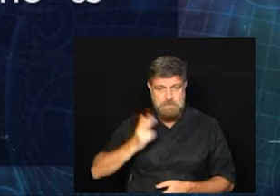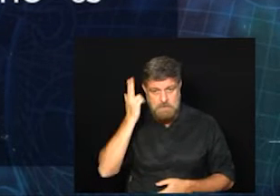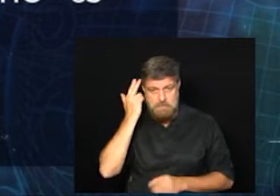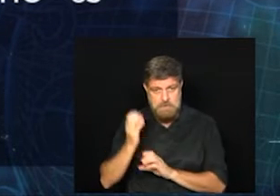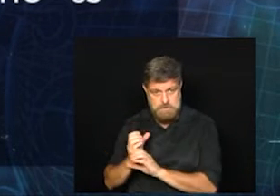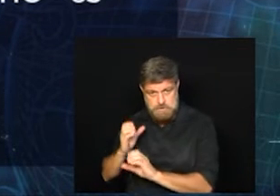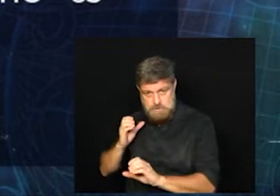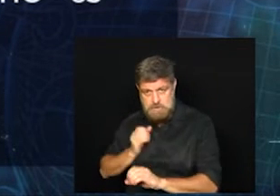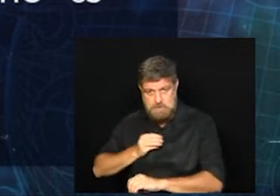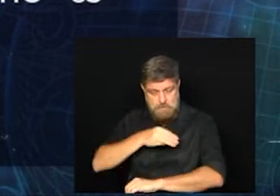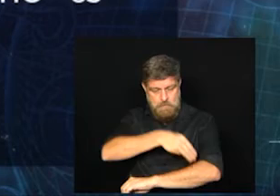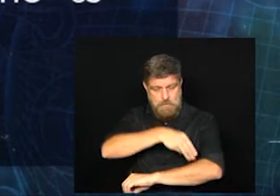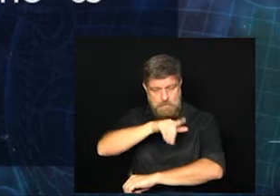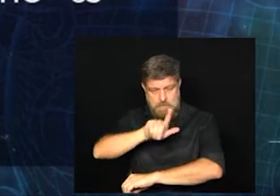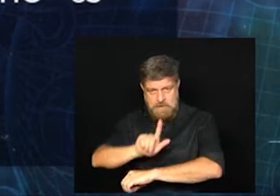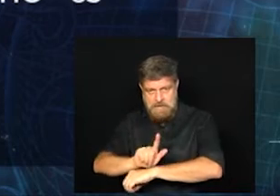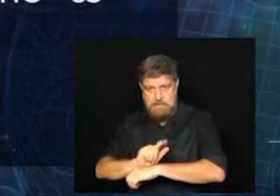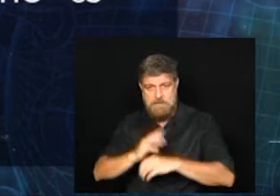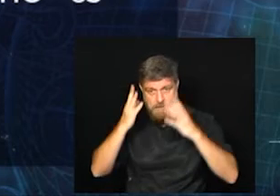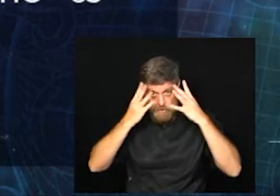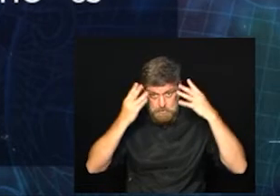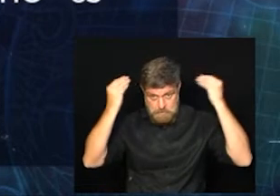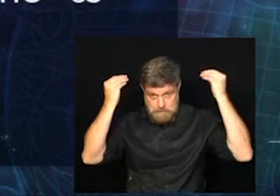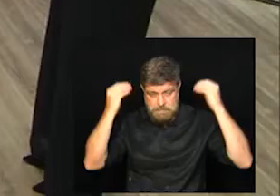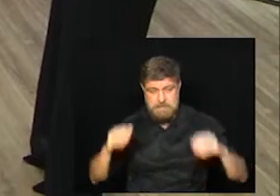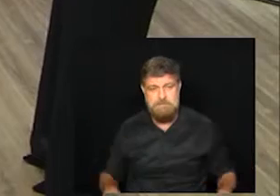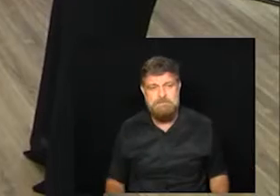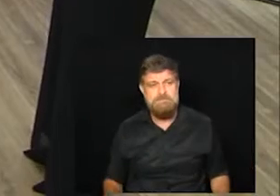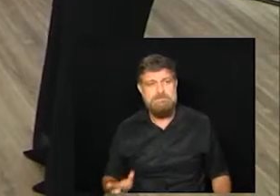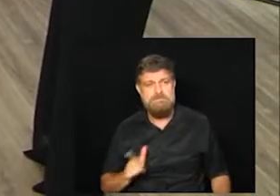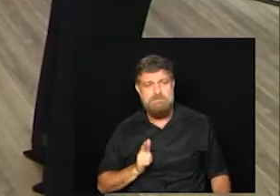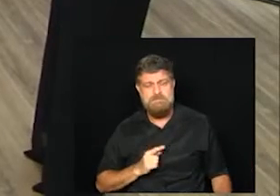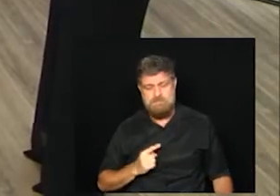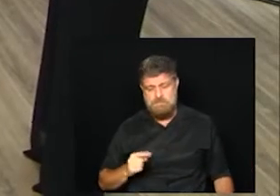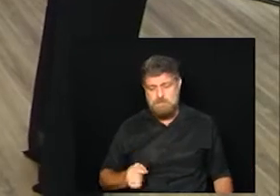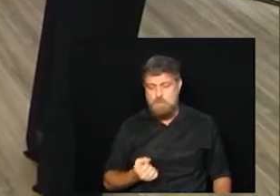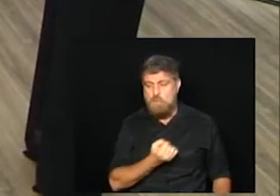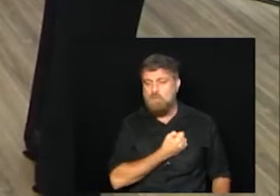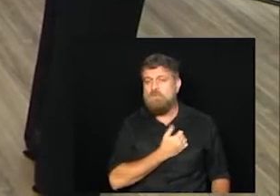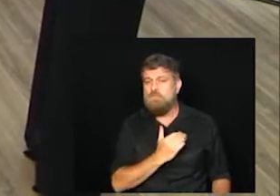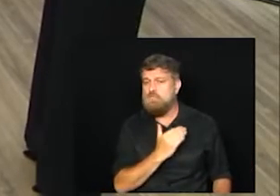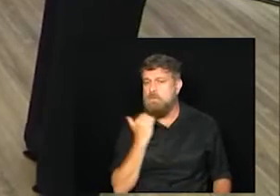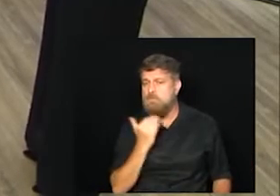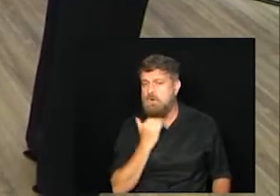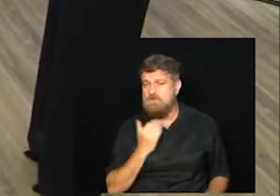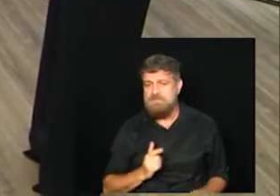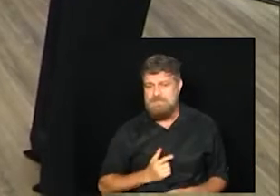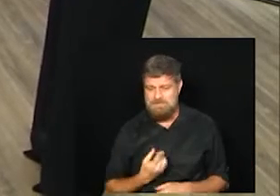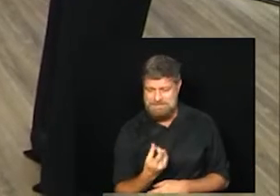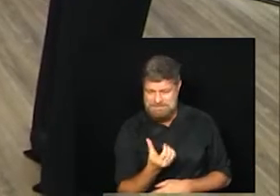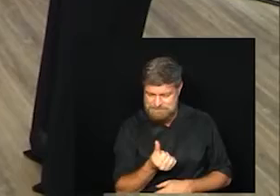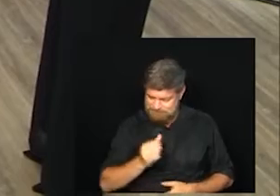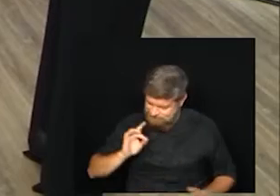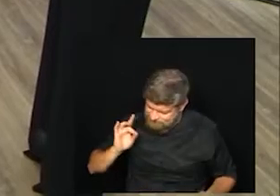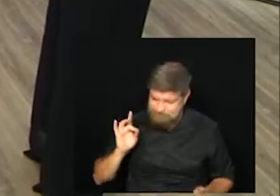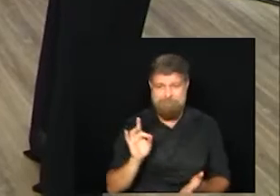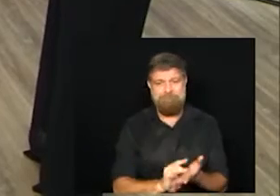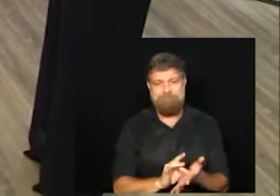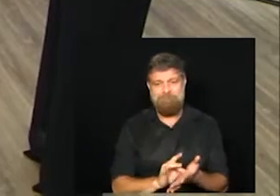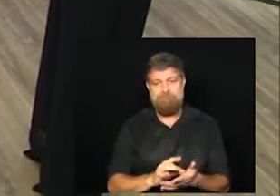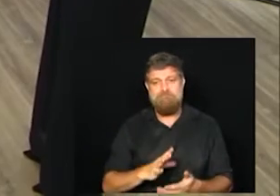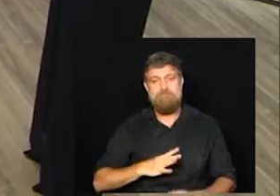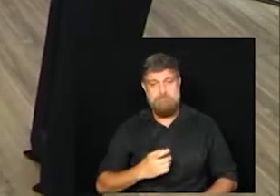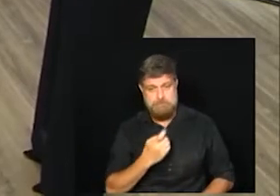Engenheiro Coelho, Morungaba e Olambra. Em relação aos óbitos, 16 foram confirmados na cidade